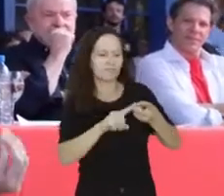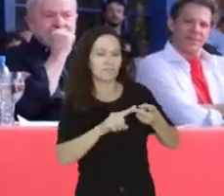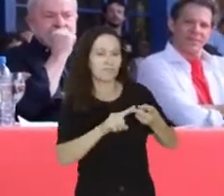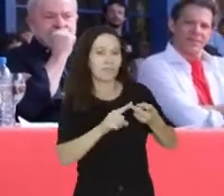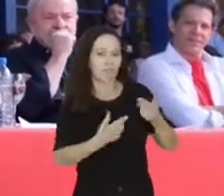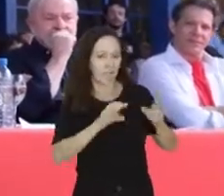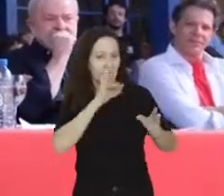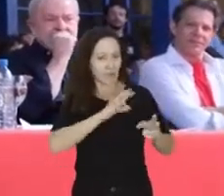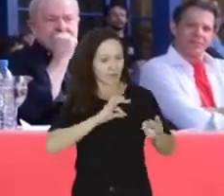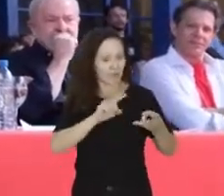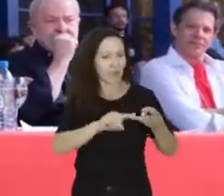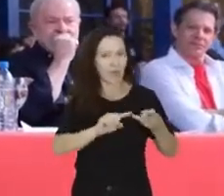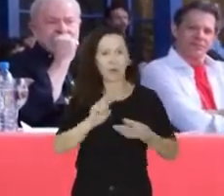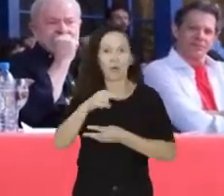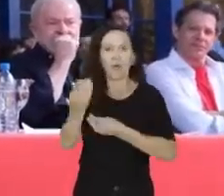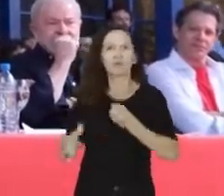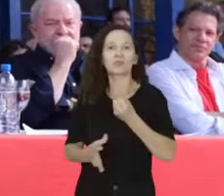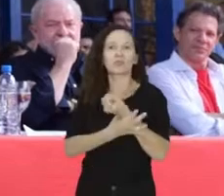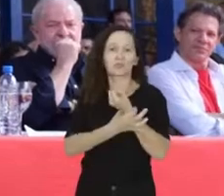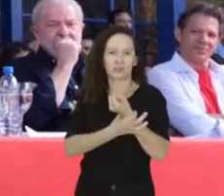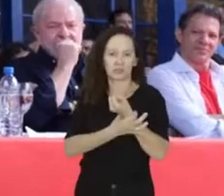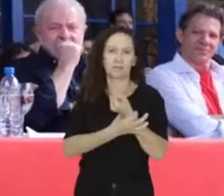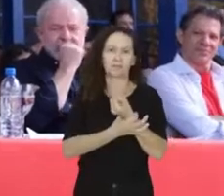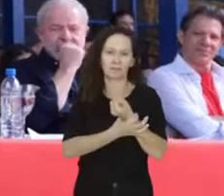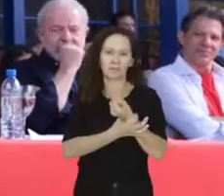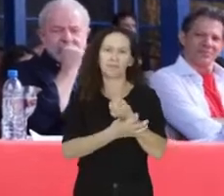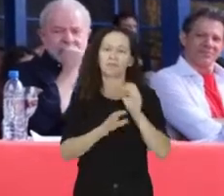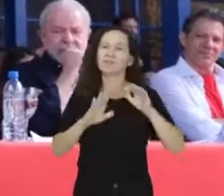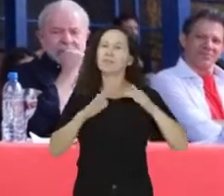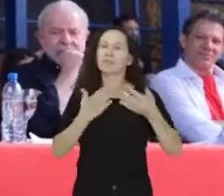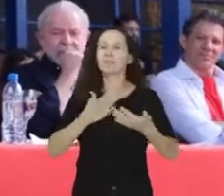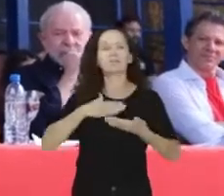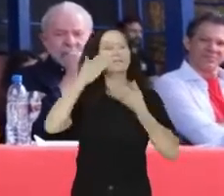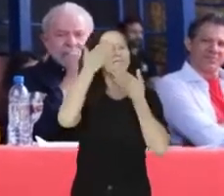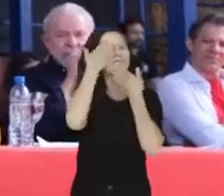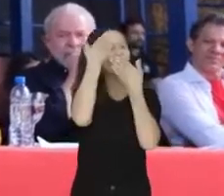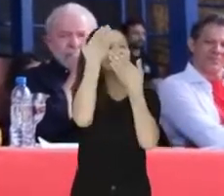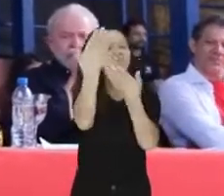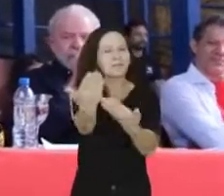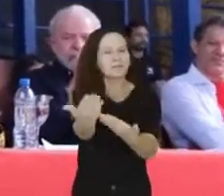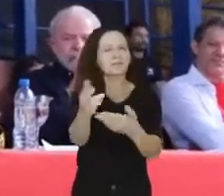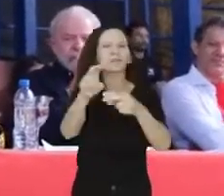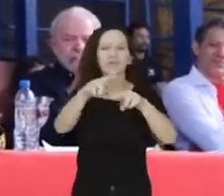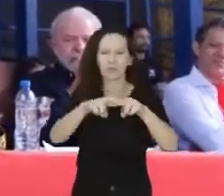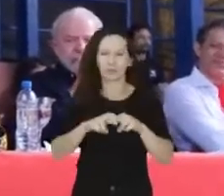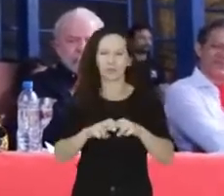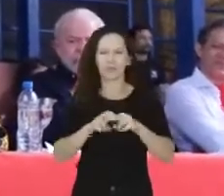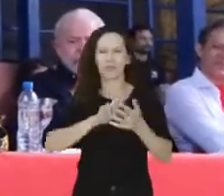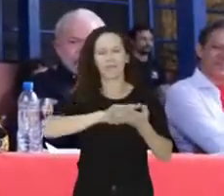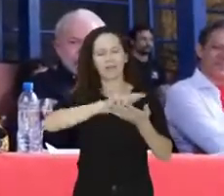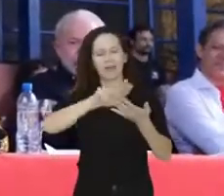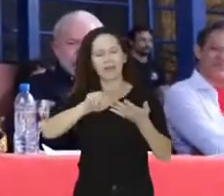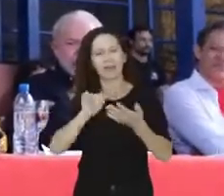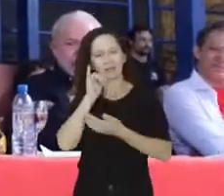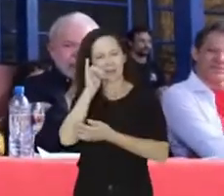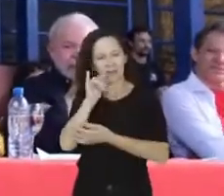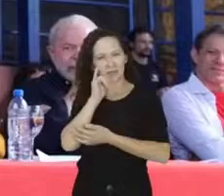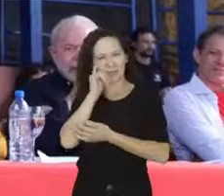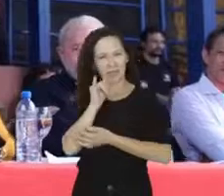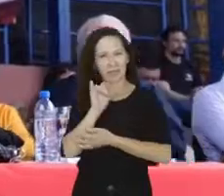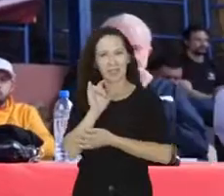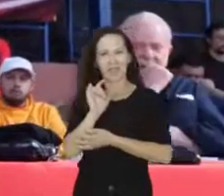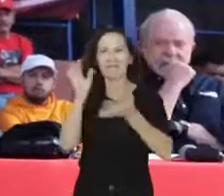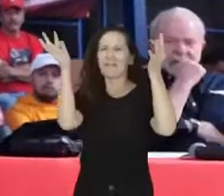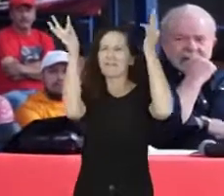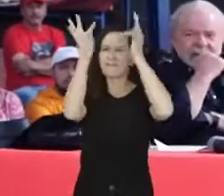da segurança. Então, eu agradeço muito por isso. Não teve felicidade melhor na minha vida